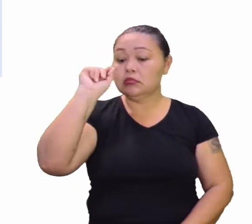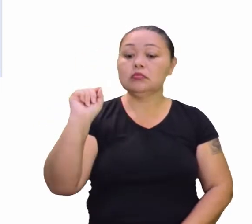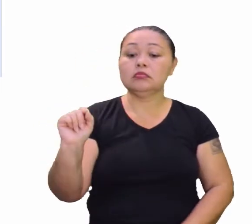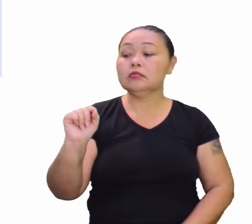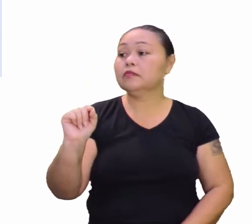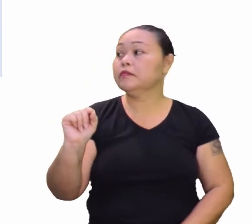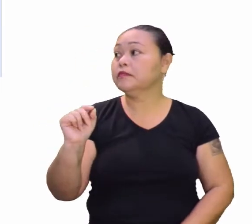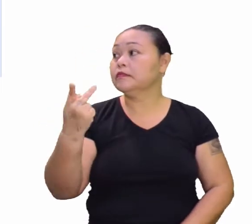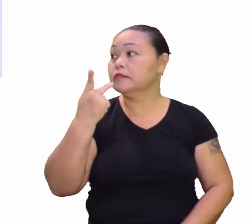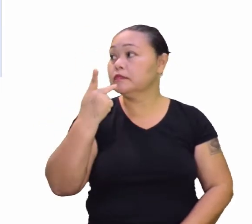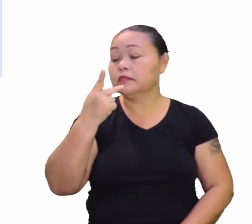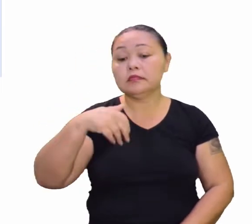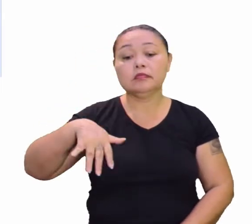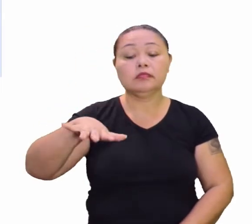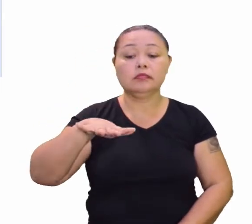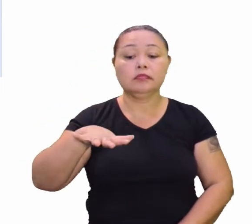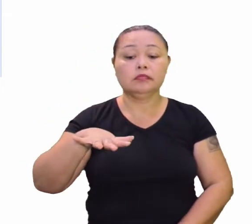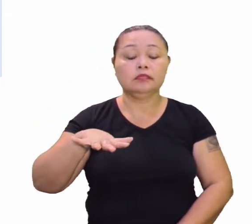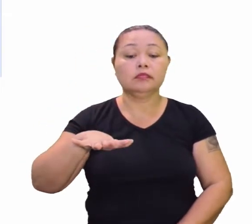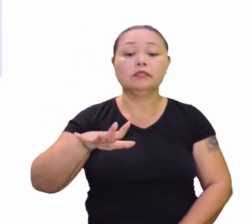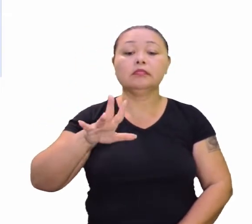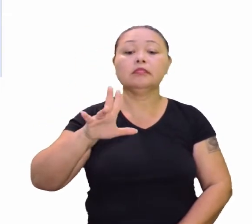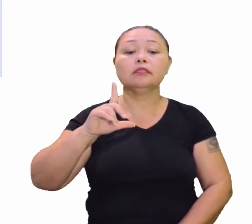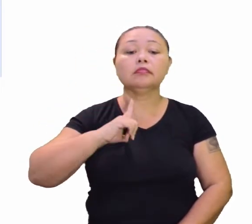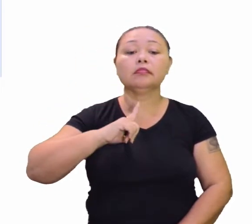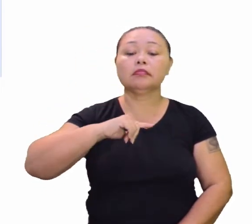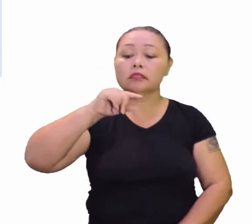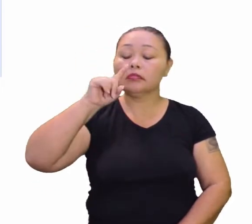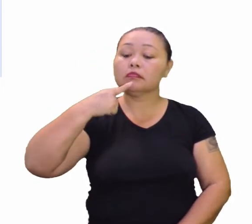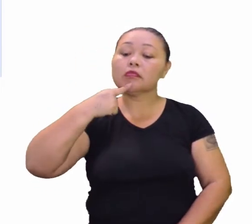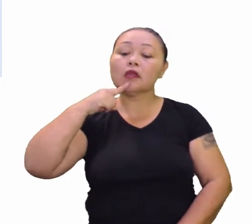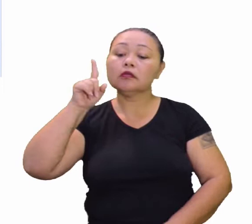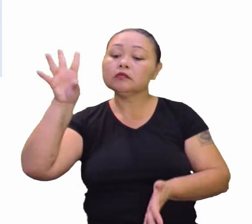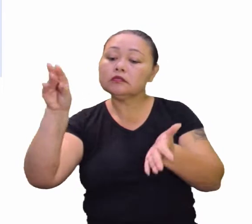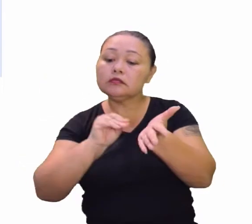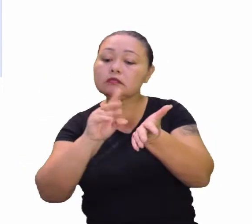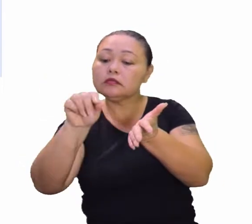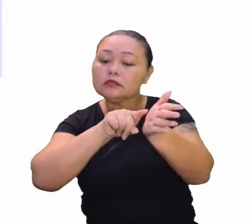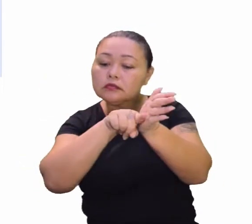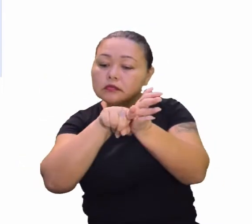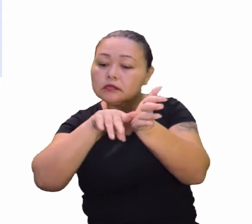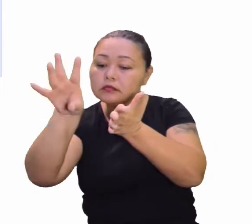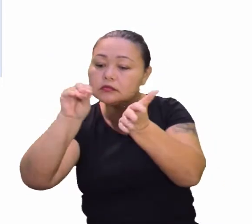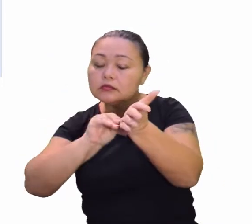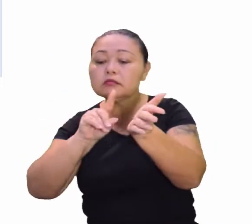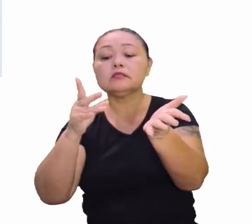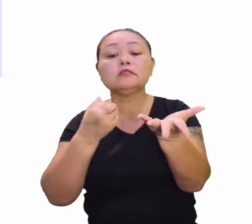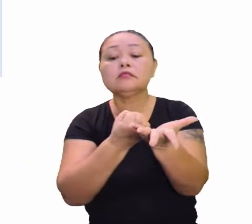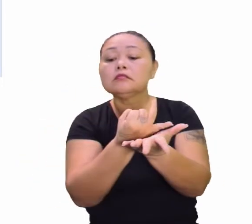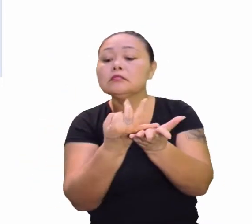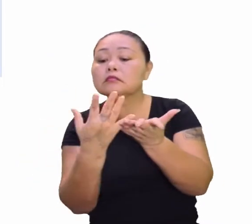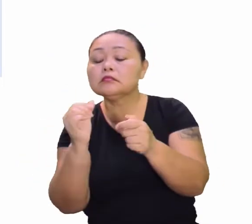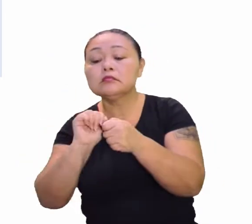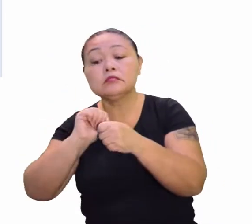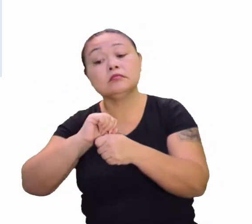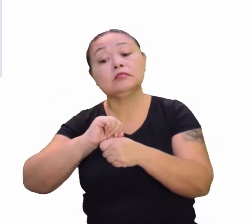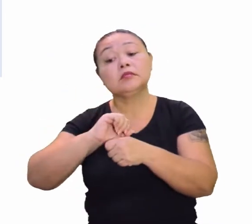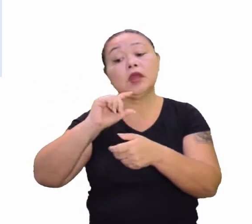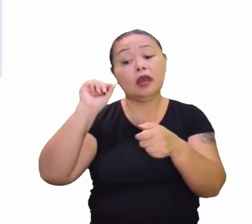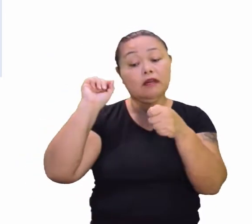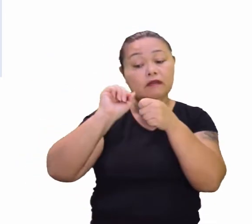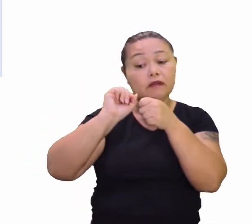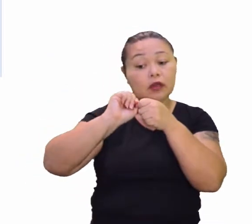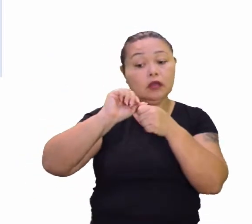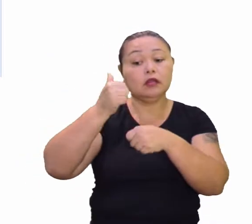ó, deixa eu falar um pouquinho com eles aqui rapidão sobre o censo, professor Jorge, que o censo é realizado a cada